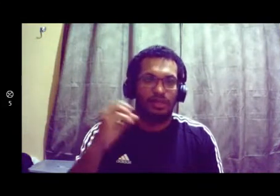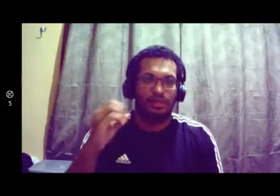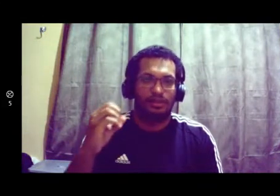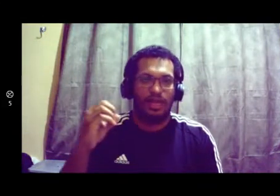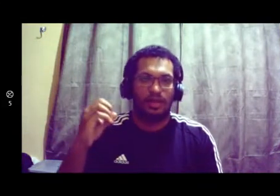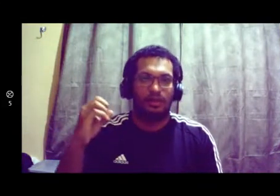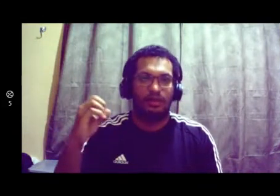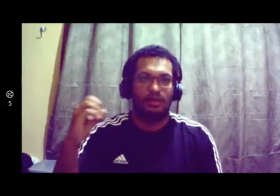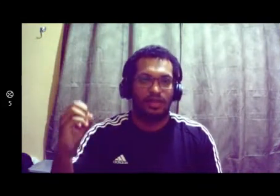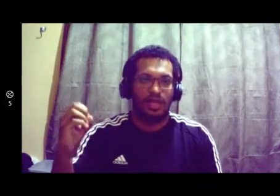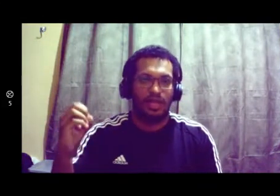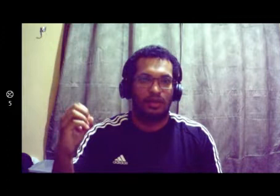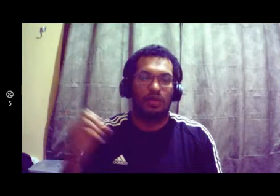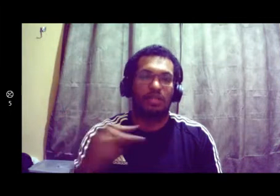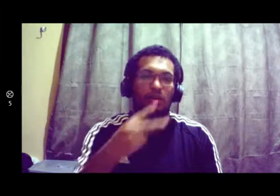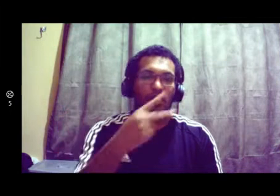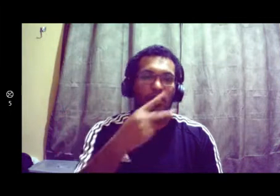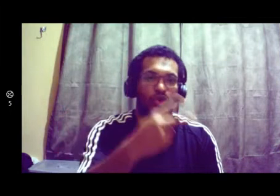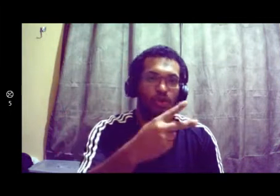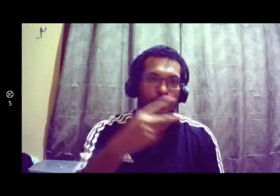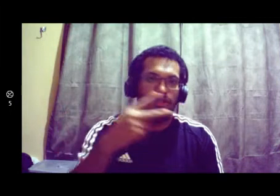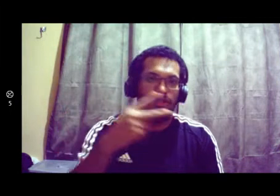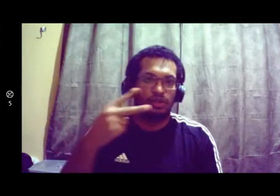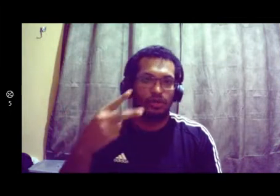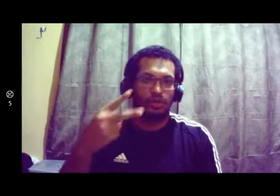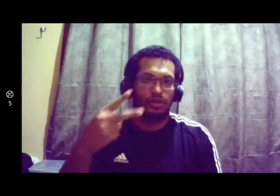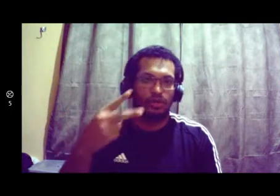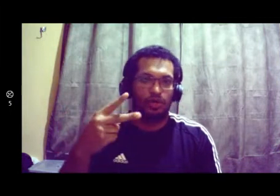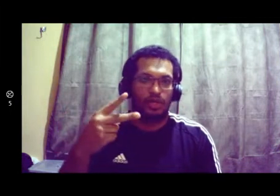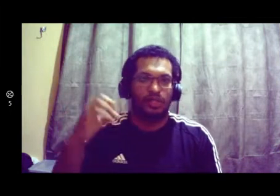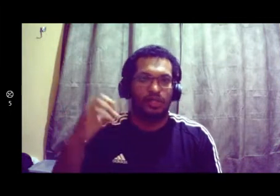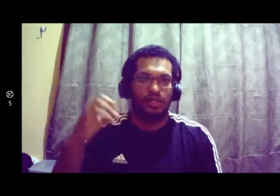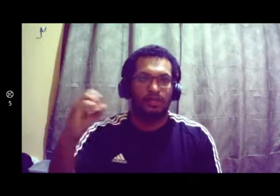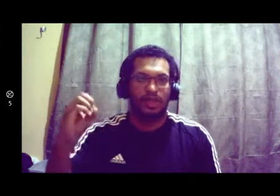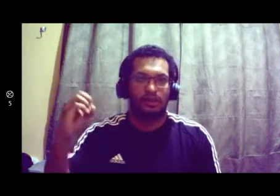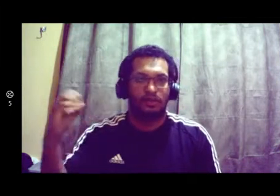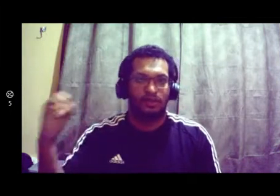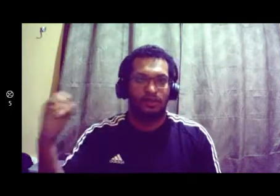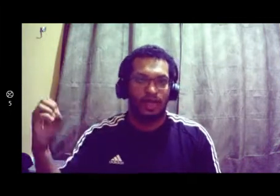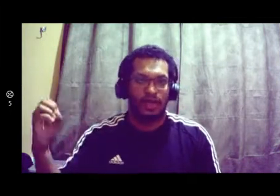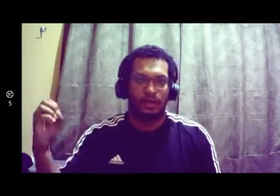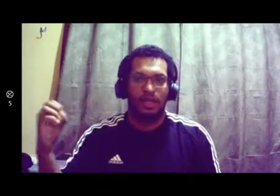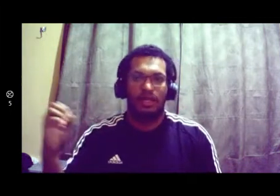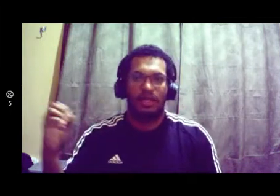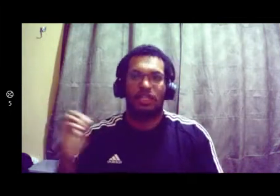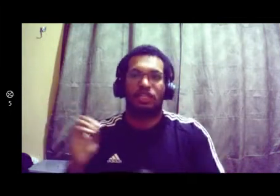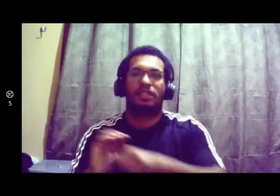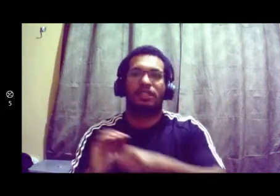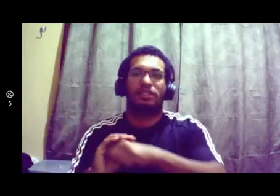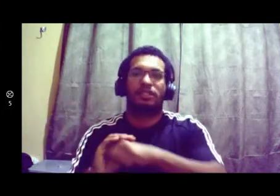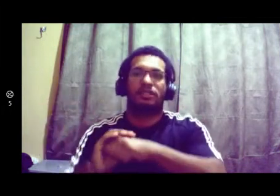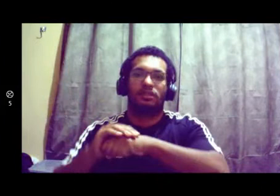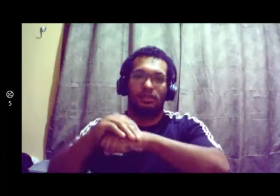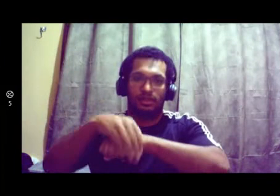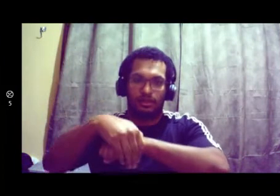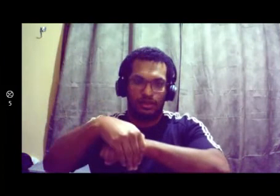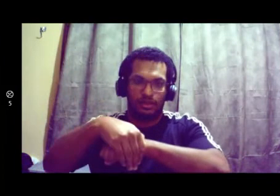2, 0, 0. Ou então, 2, 2, 0, 0. E aí a gente faz